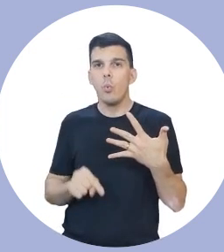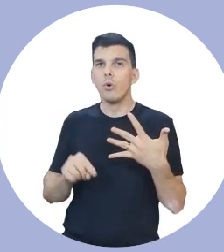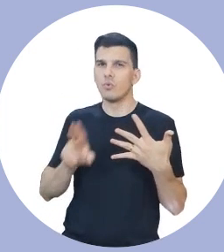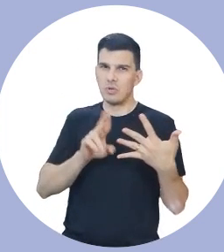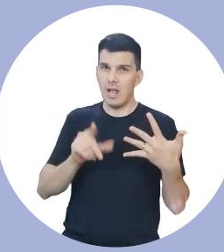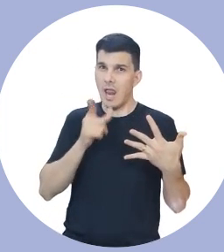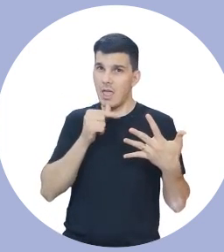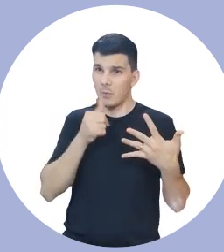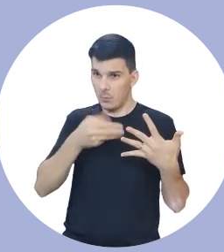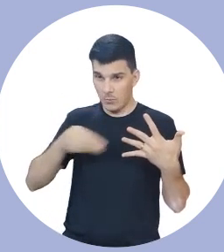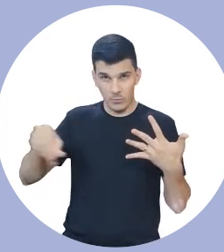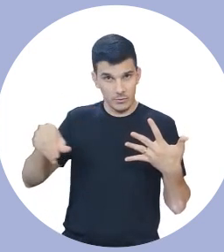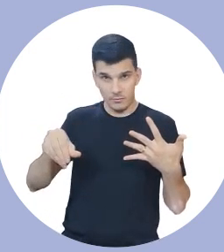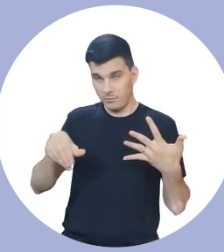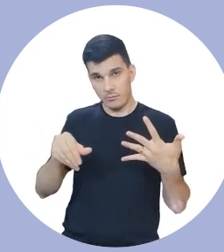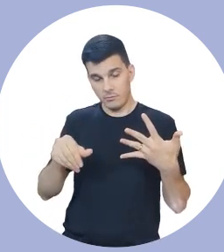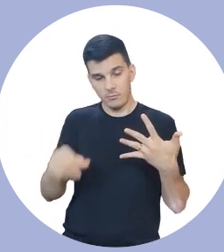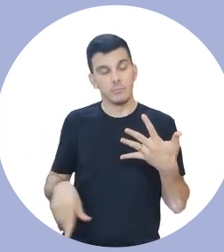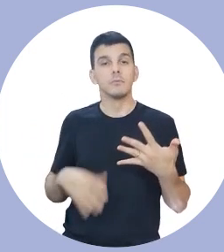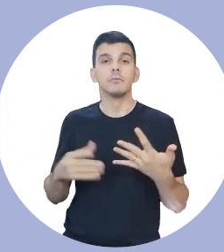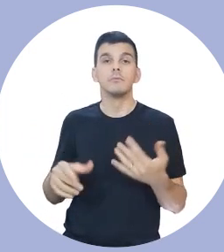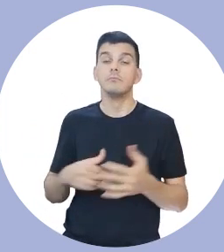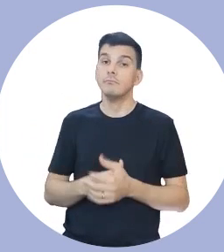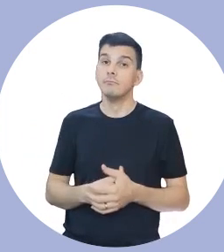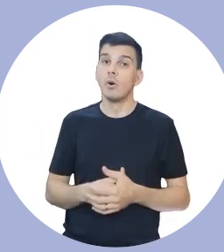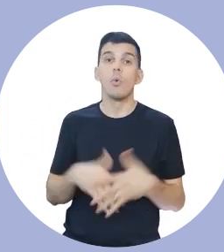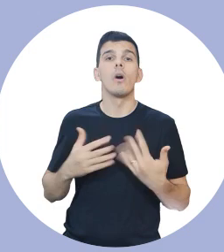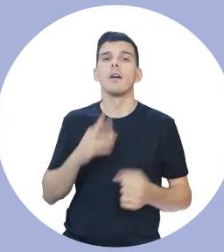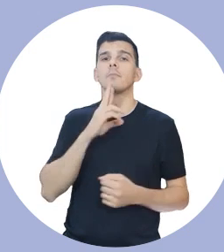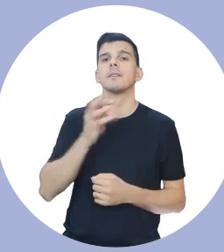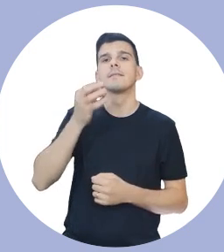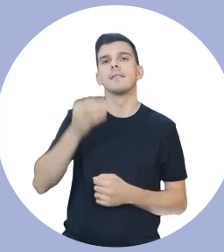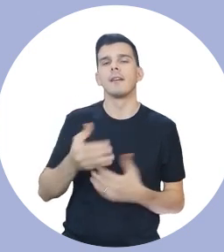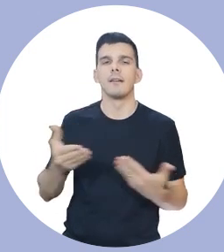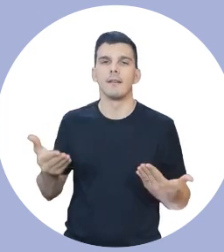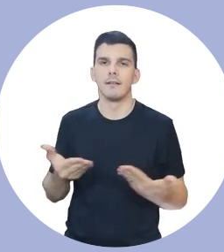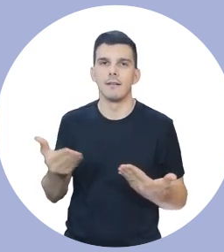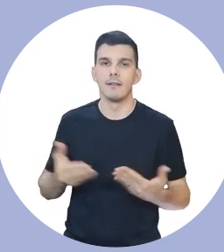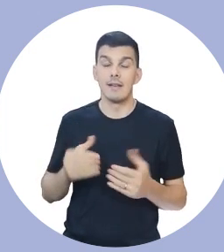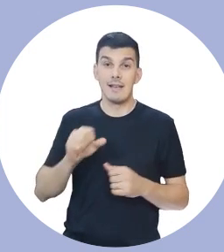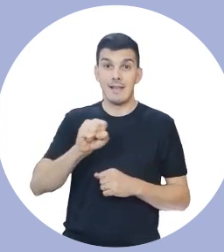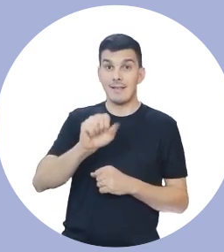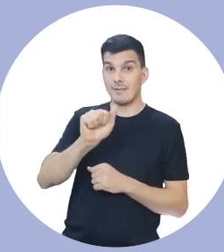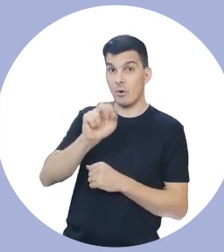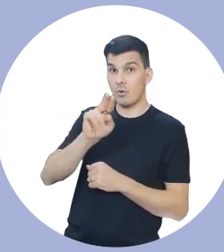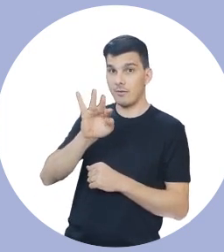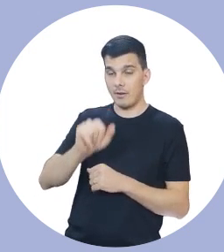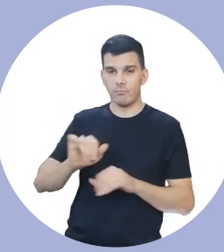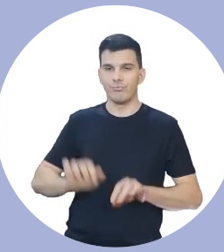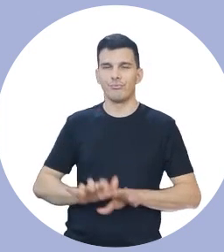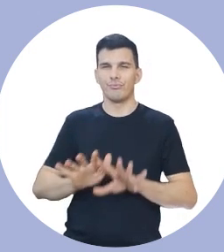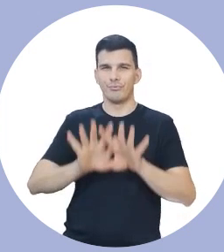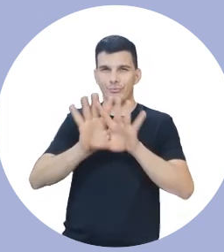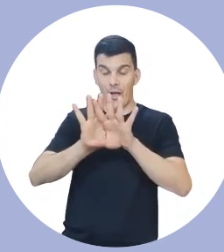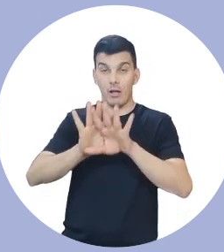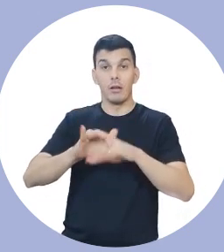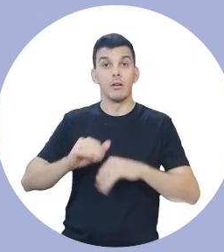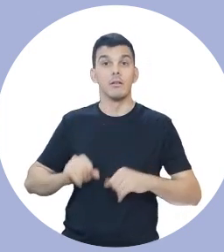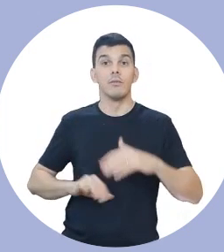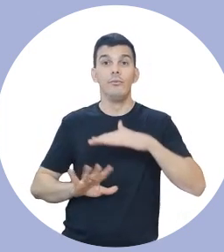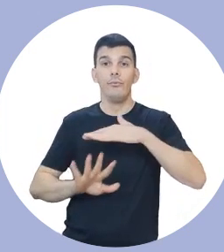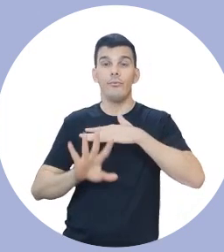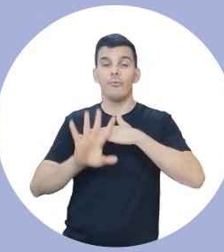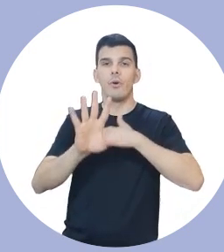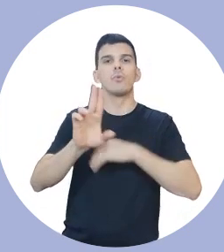para arrastar esse tipo de substância. Já a gente está falando de sauna. Sauna a gente está usando vapores.